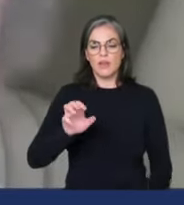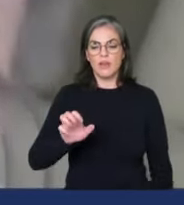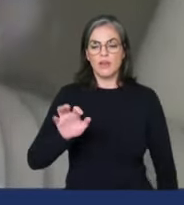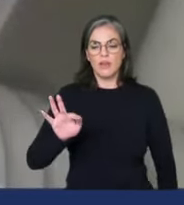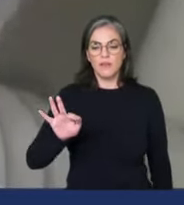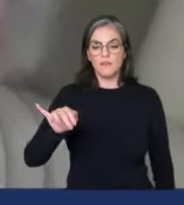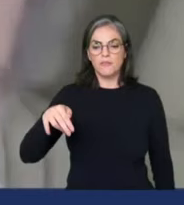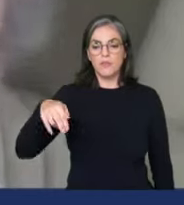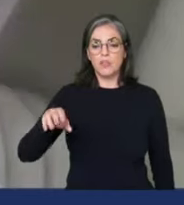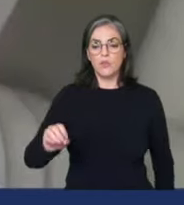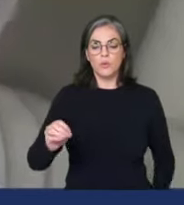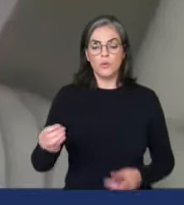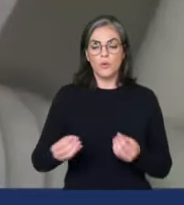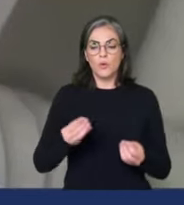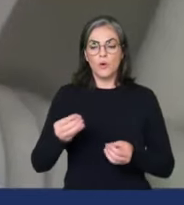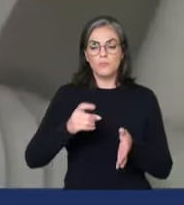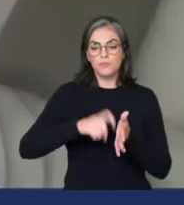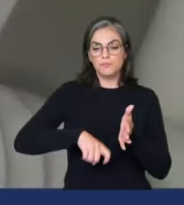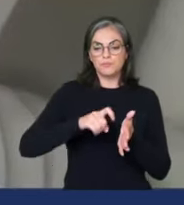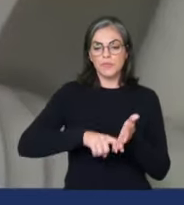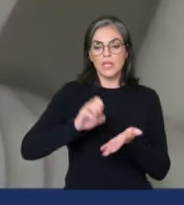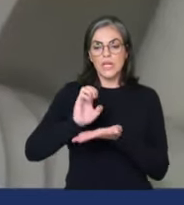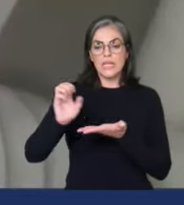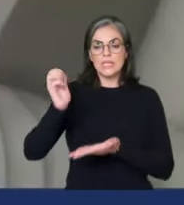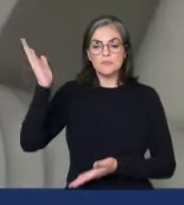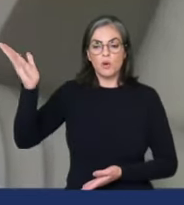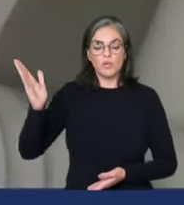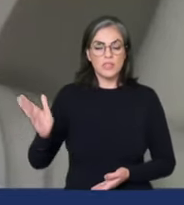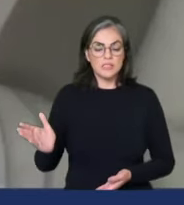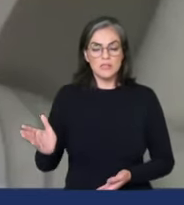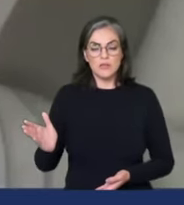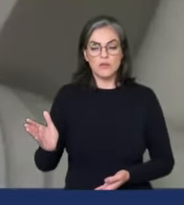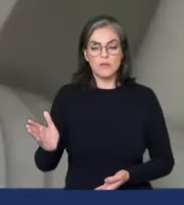que tributar a exportação do petróleo bruto. Senão, é